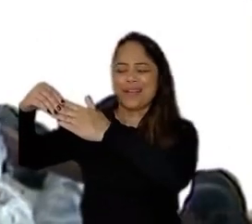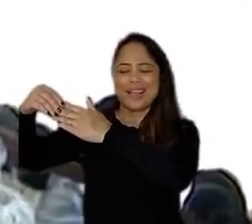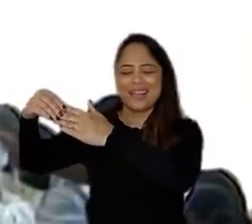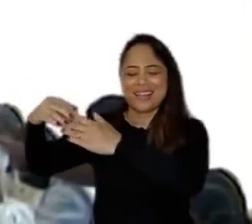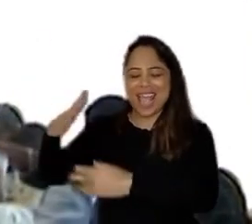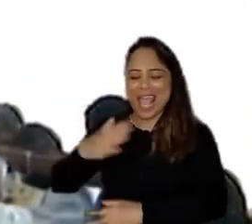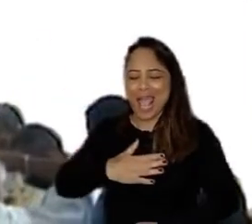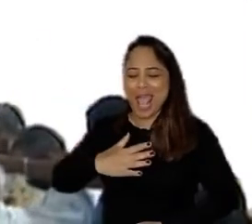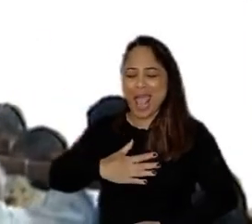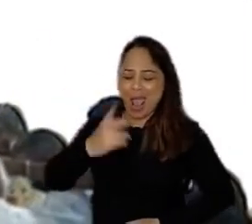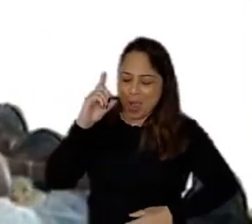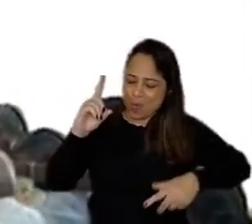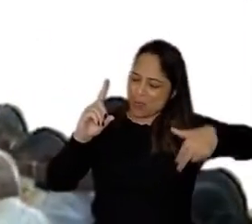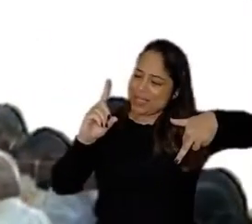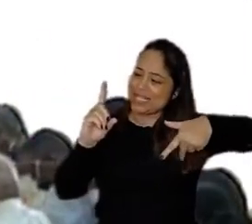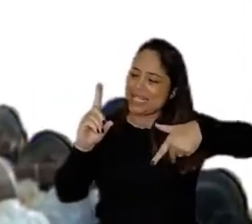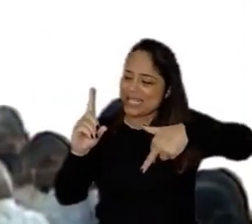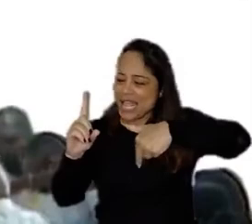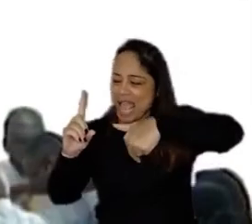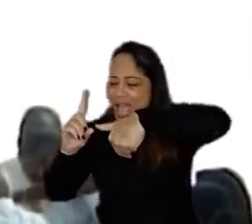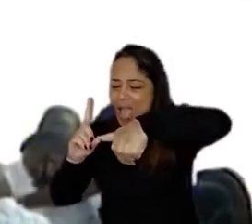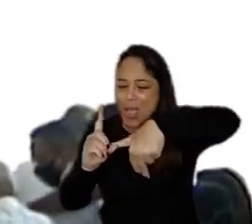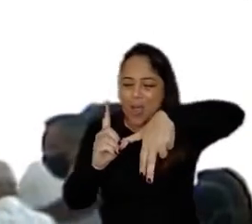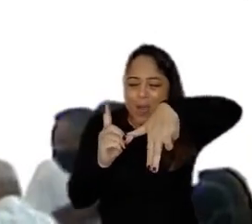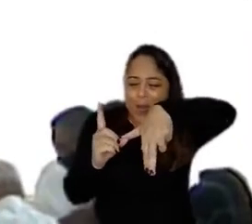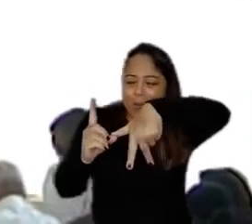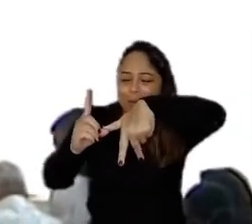ir. Dou minha mão para ti.